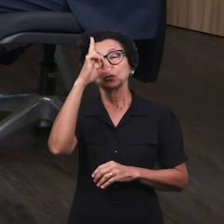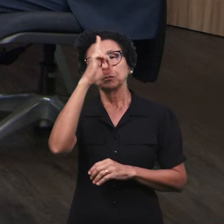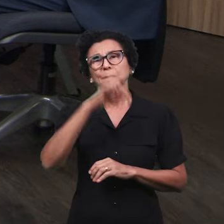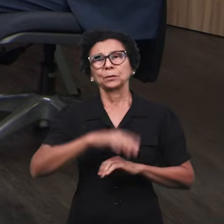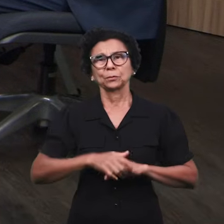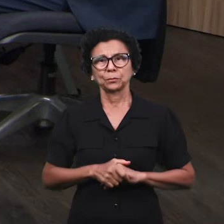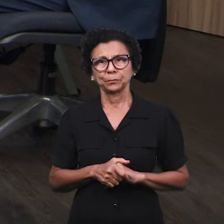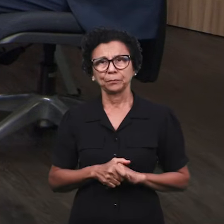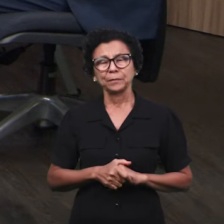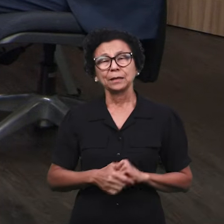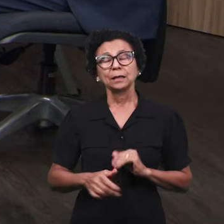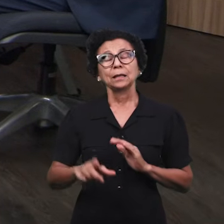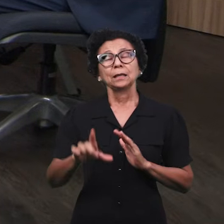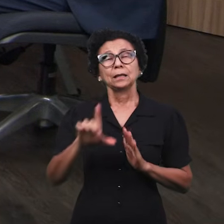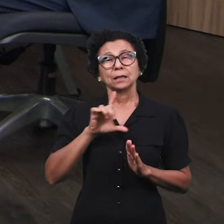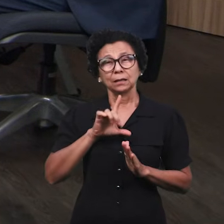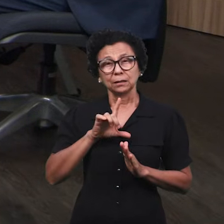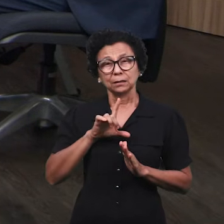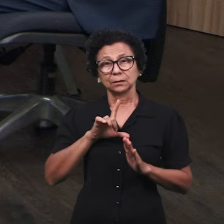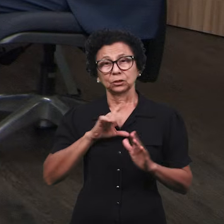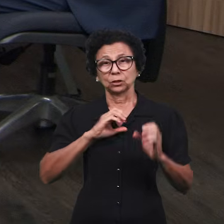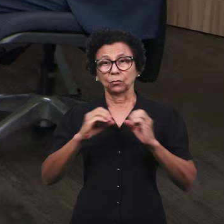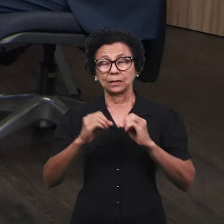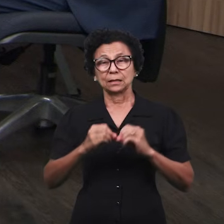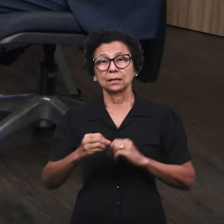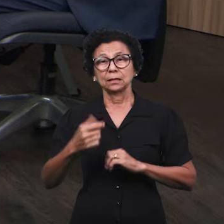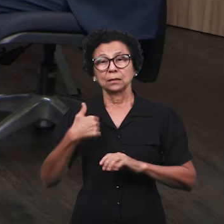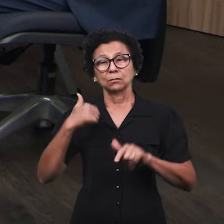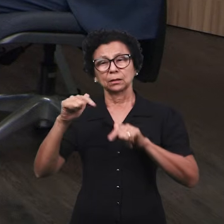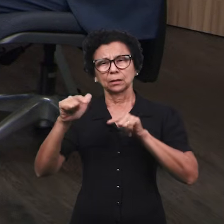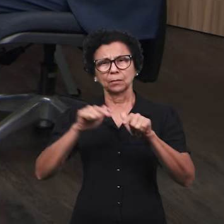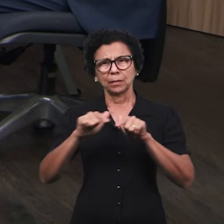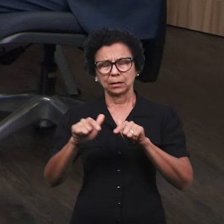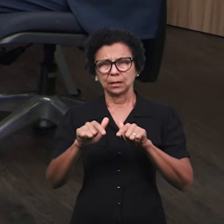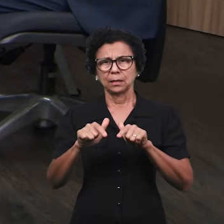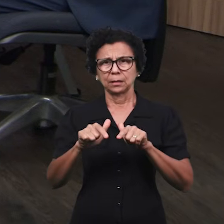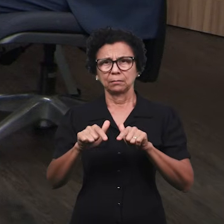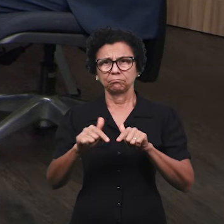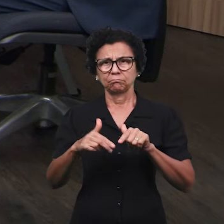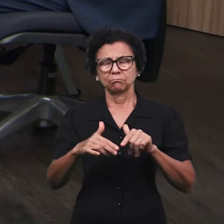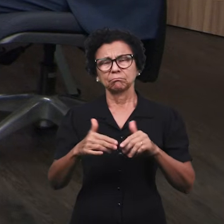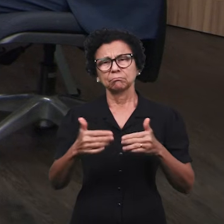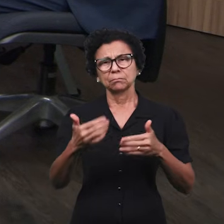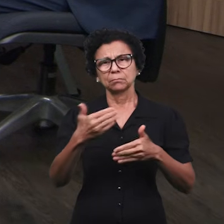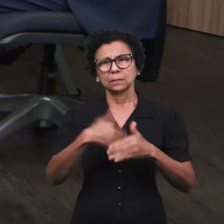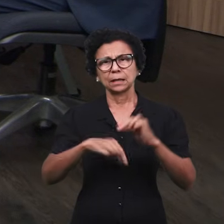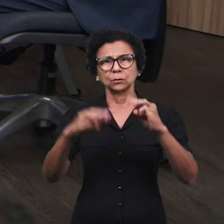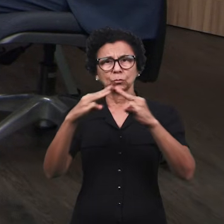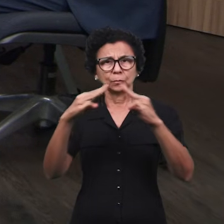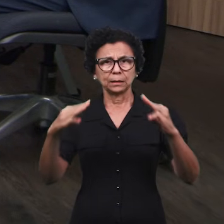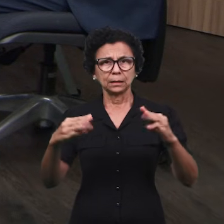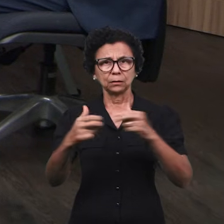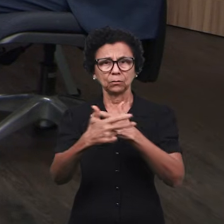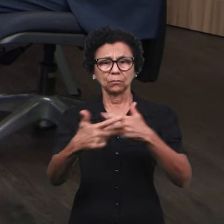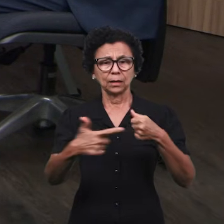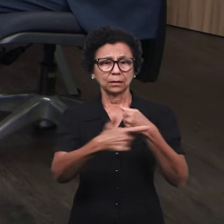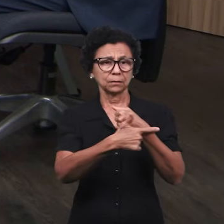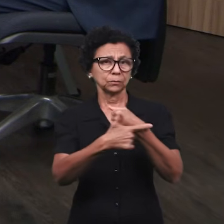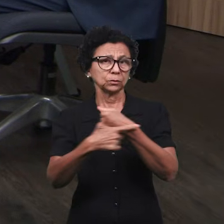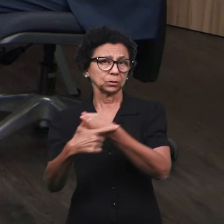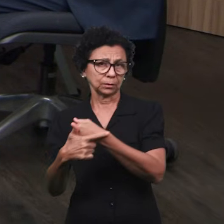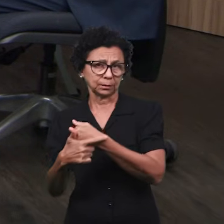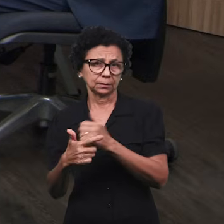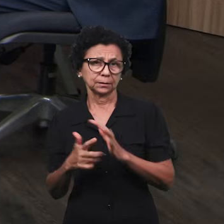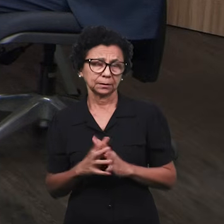Martins, trabalhava em outras equipes, trabalhei na HL, que é o Hospedagem e Limpeza, hoje eu acho que está com o nome de Acolhimento e Limpeza, e trabalhei na